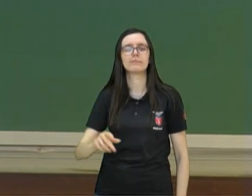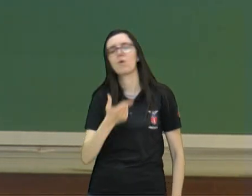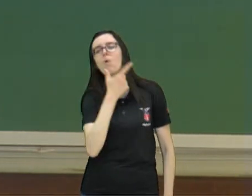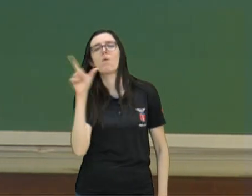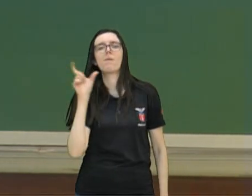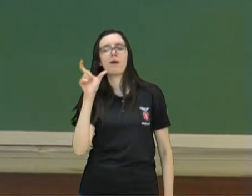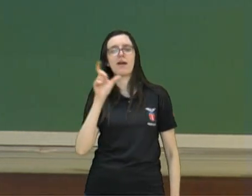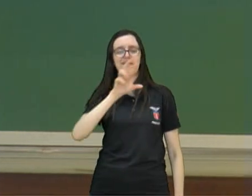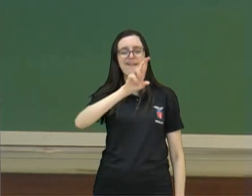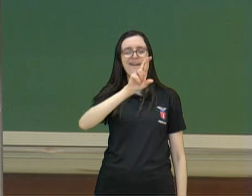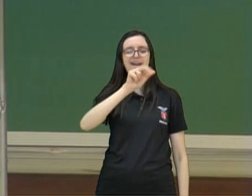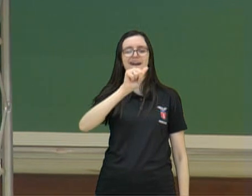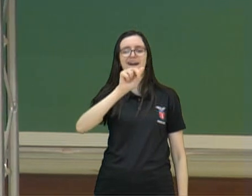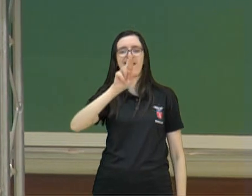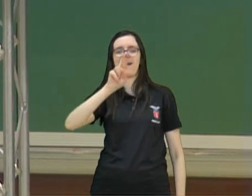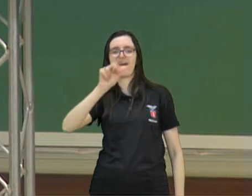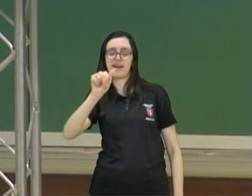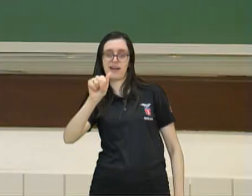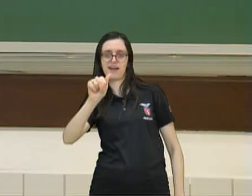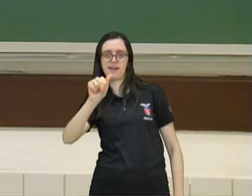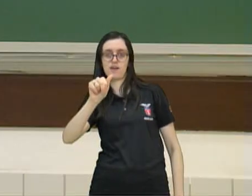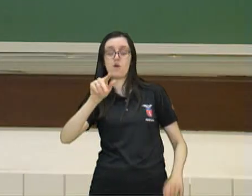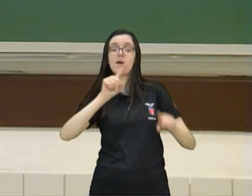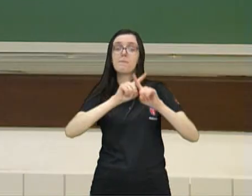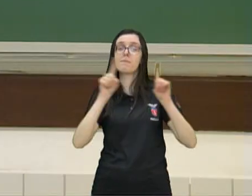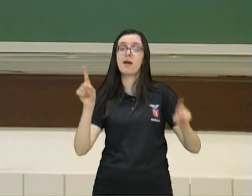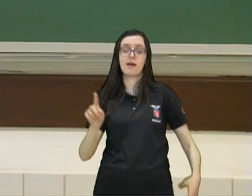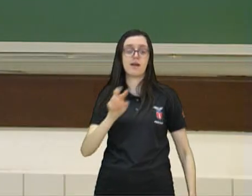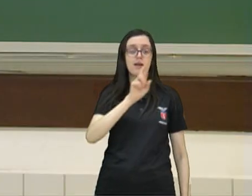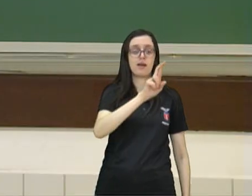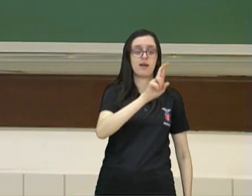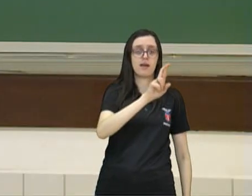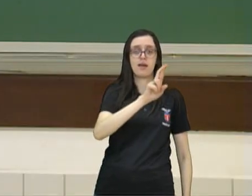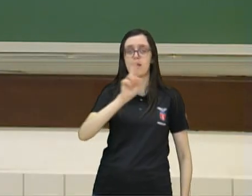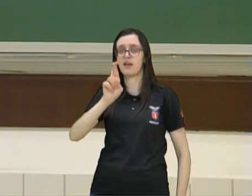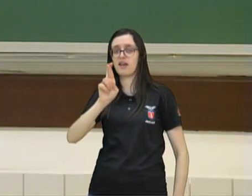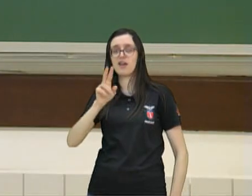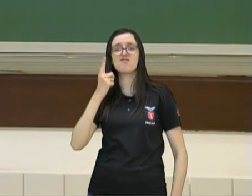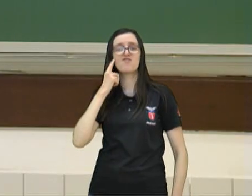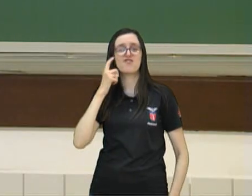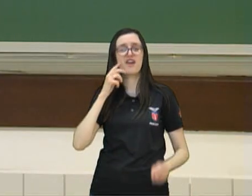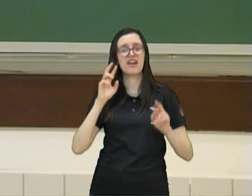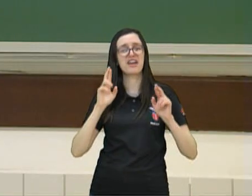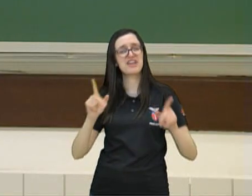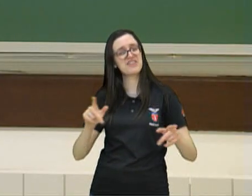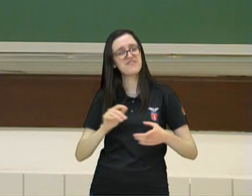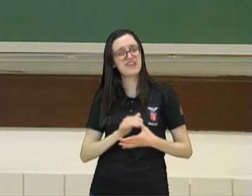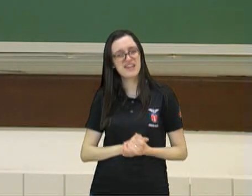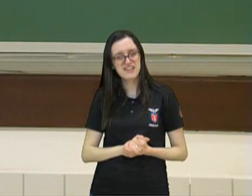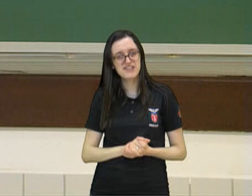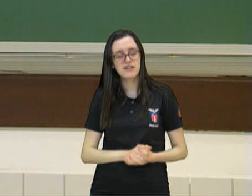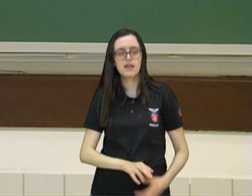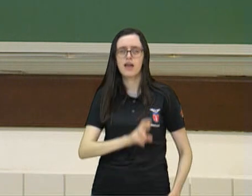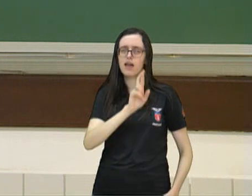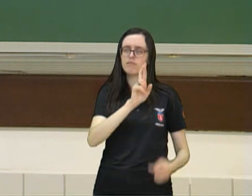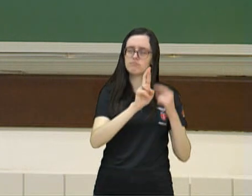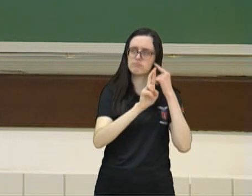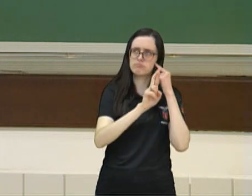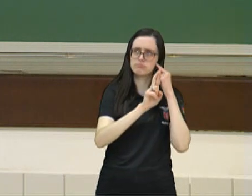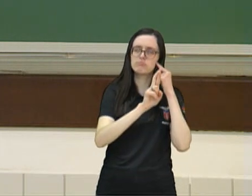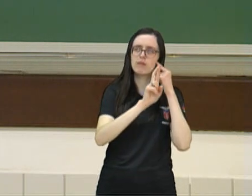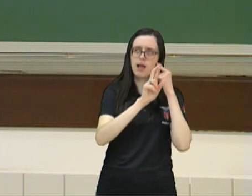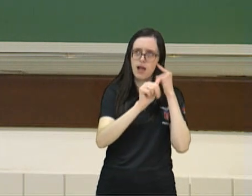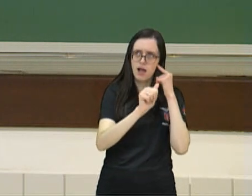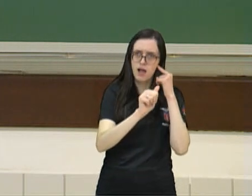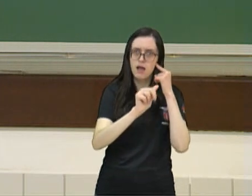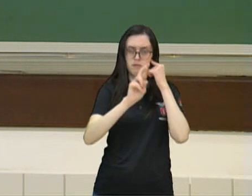ela tem esses dois R's, mas cada um com um som diferente. Primeiro o R tem um som e depois o outro